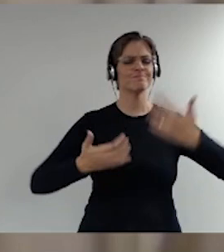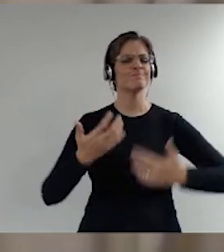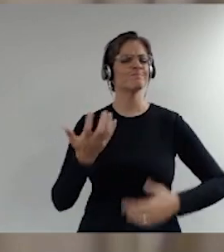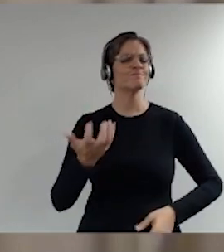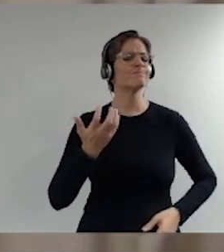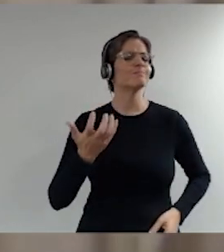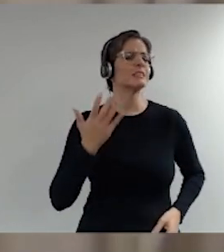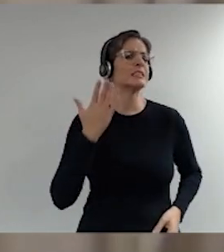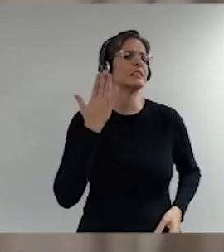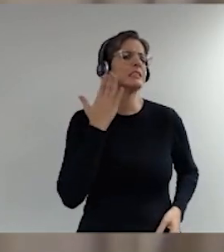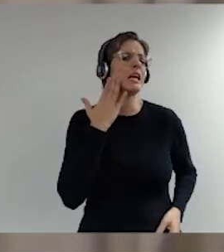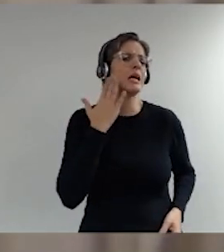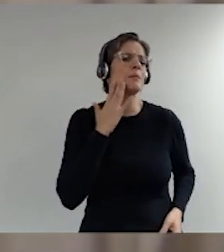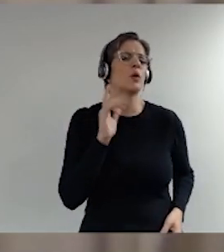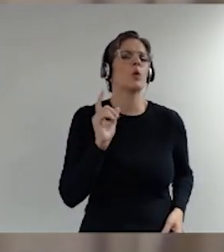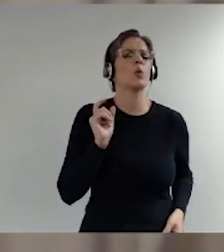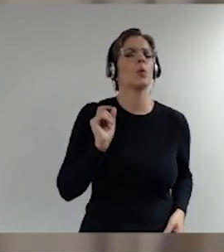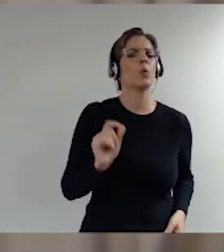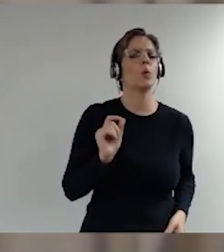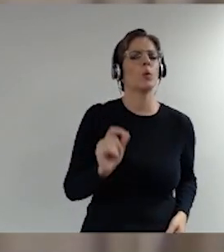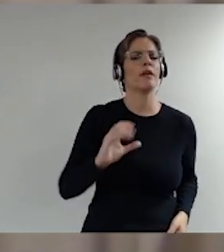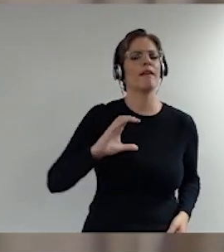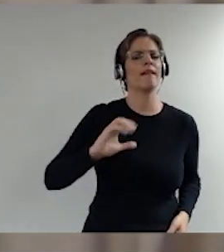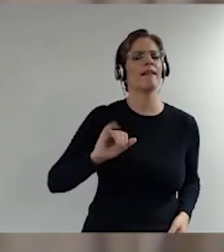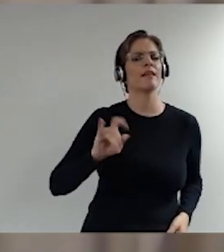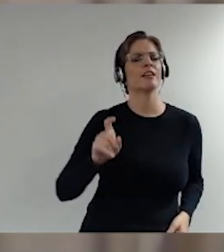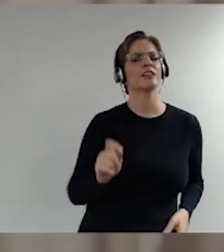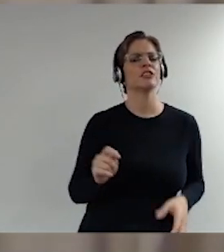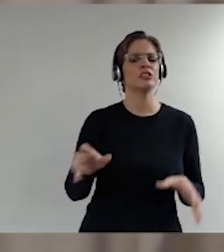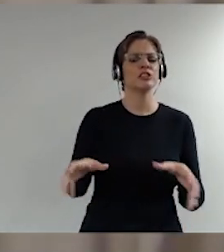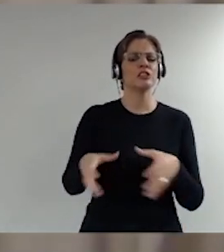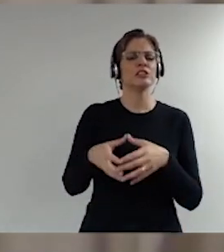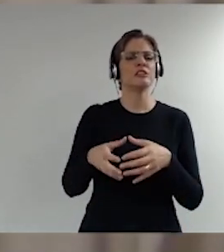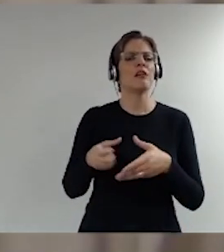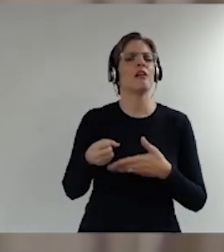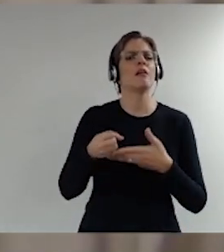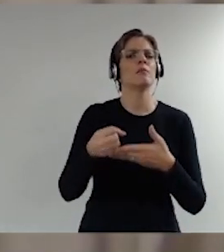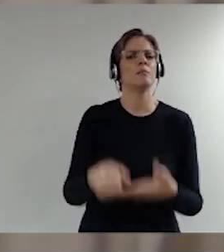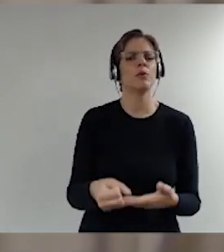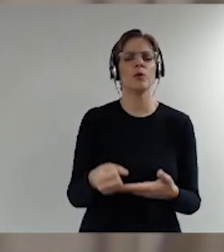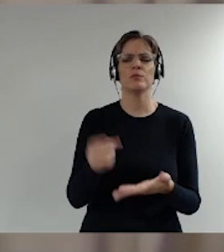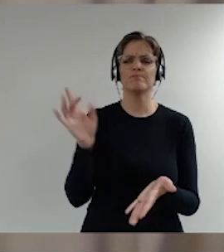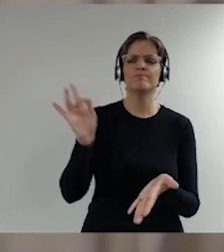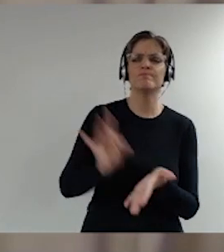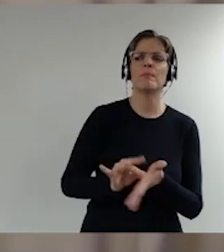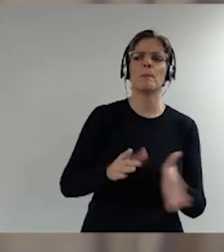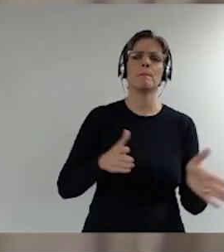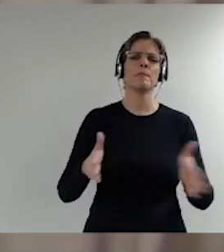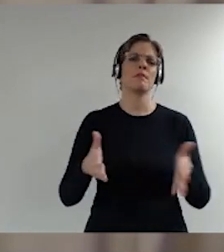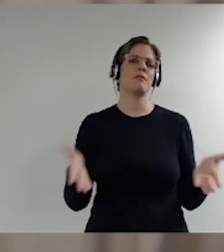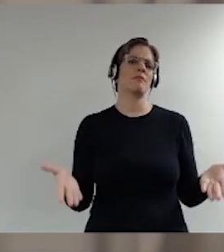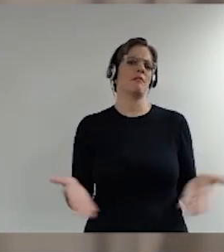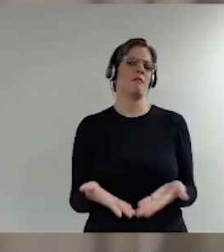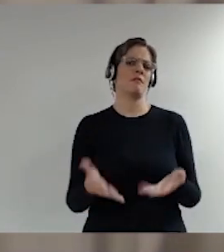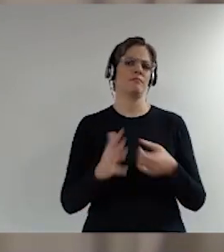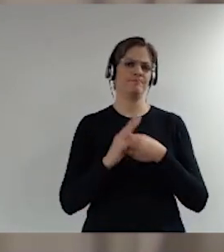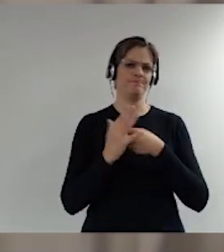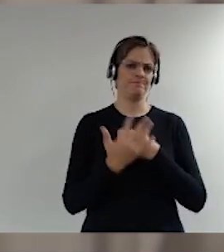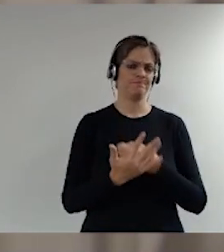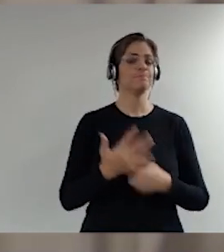saber o que as caixas estão fazendo em nosso benefício nesse momento de pandemia. Sei também que temos